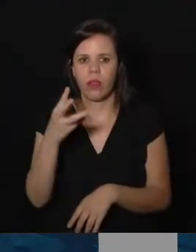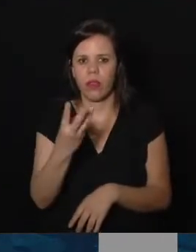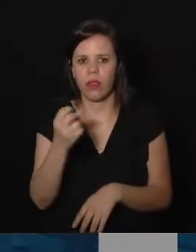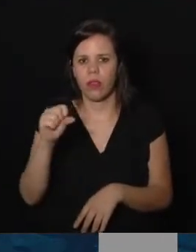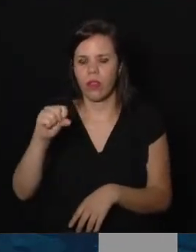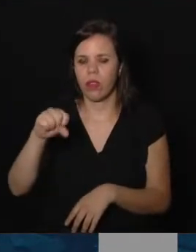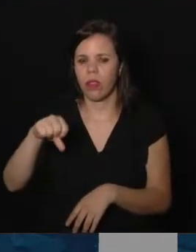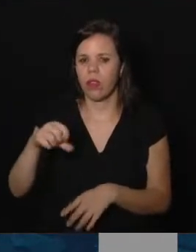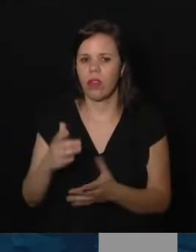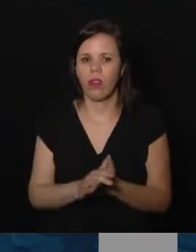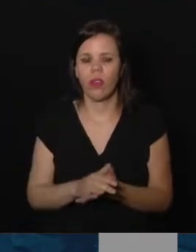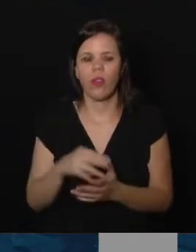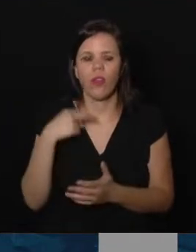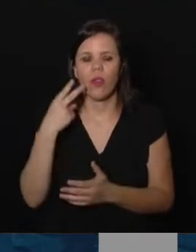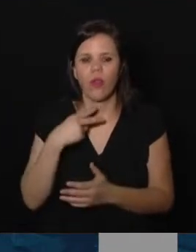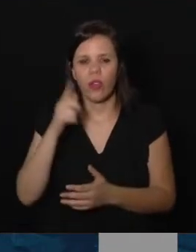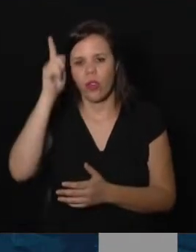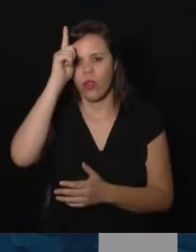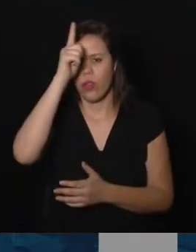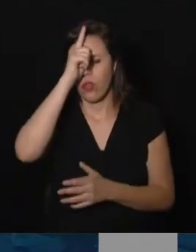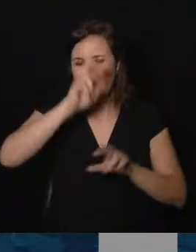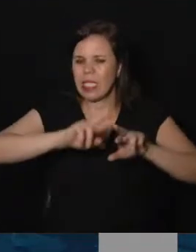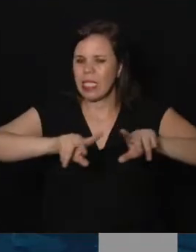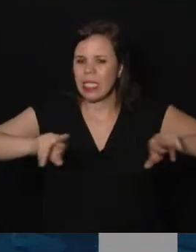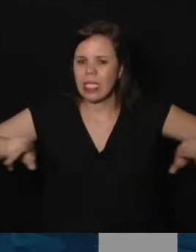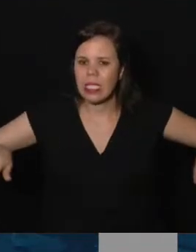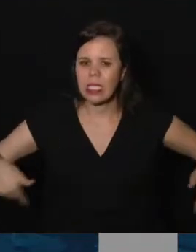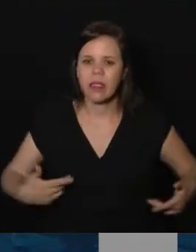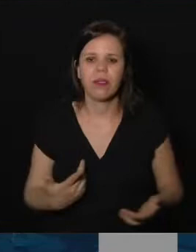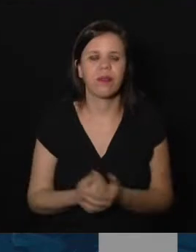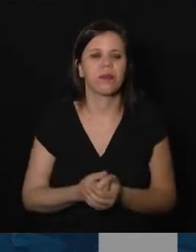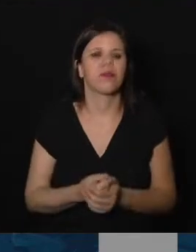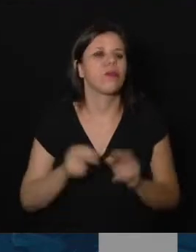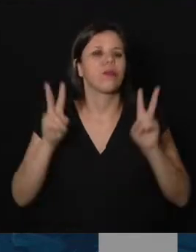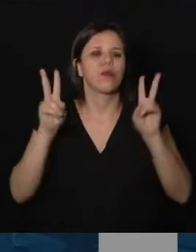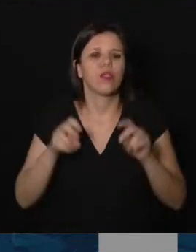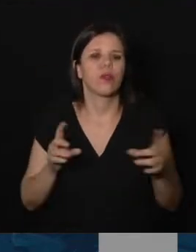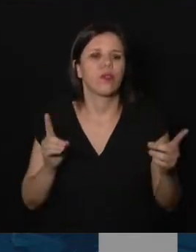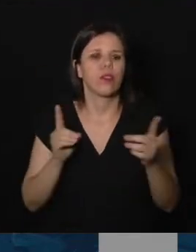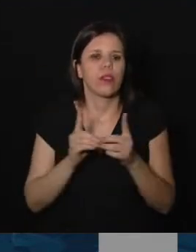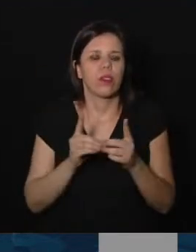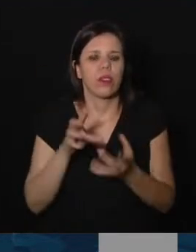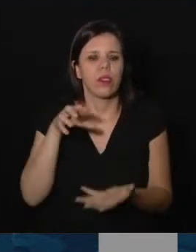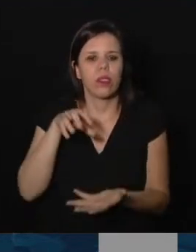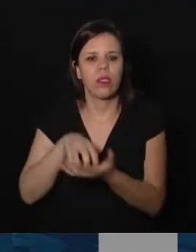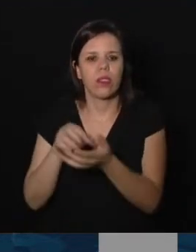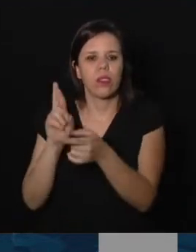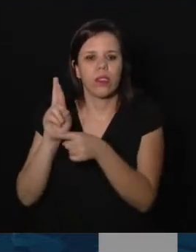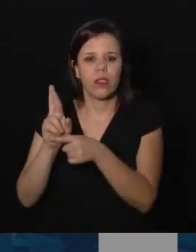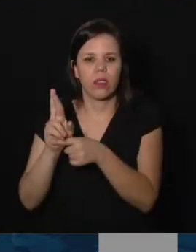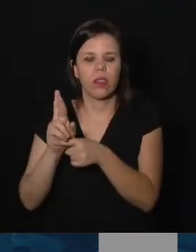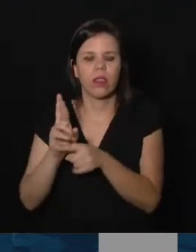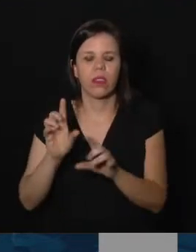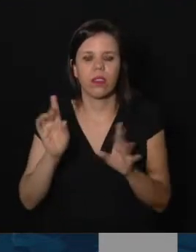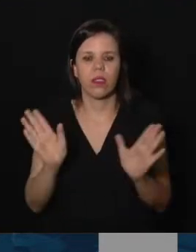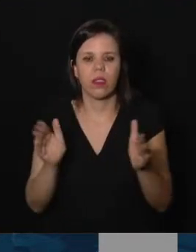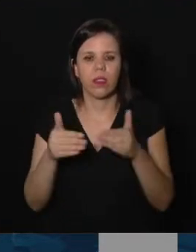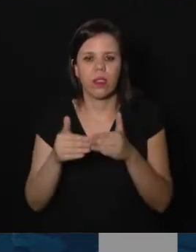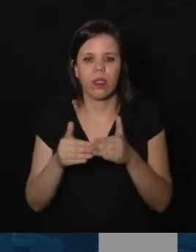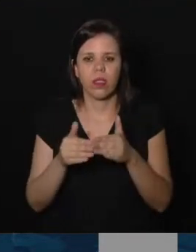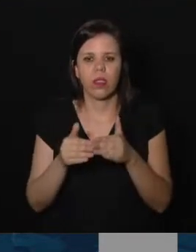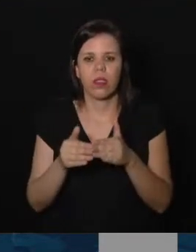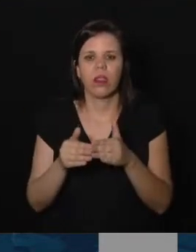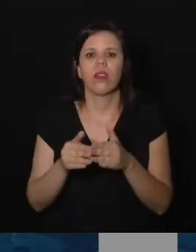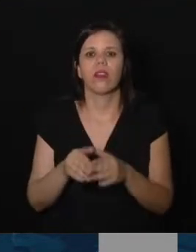2389, o vereador Gustavo Peta fez diversos questionamentos sobre o atendimento do Centro de Referência Especializado em